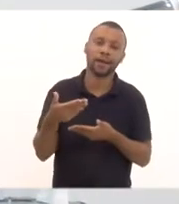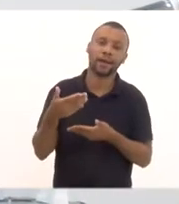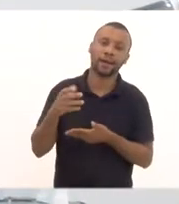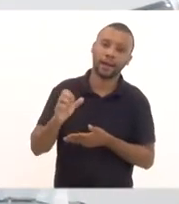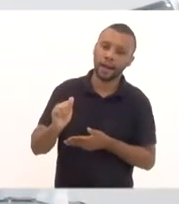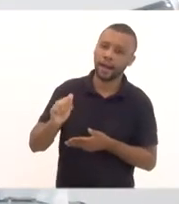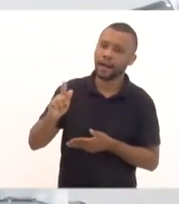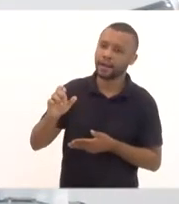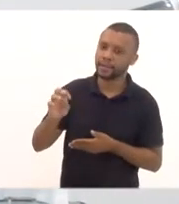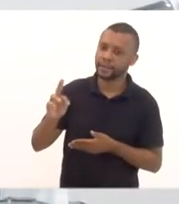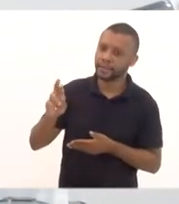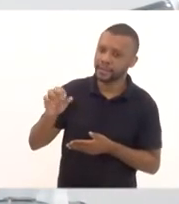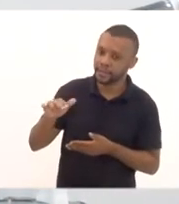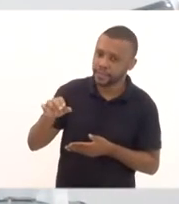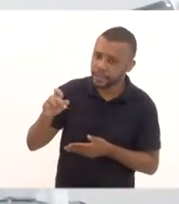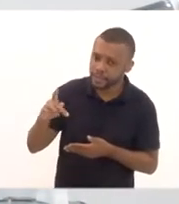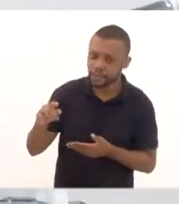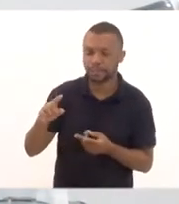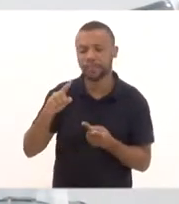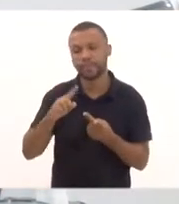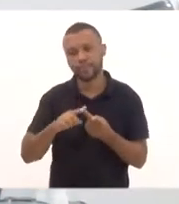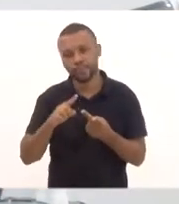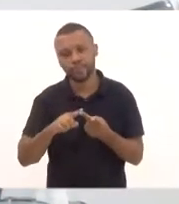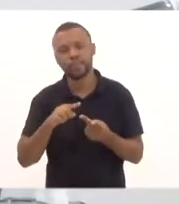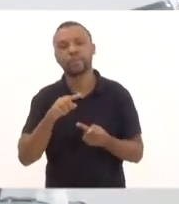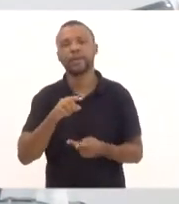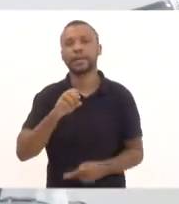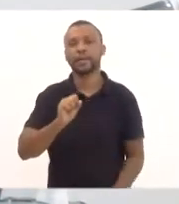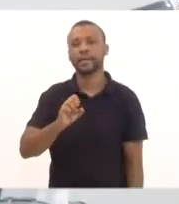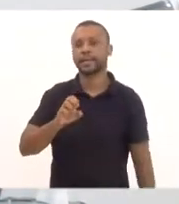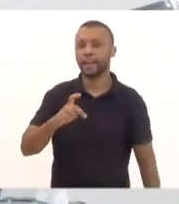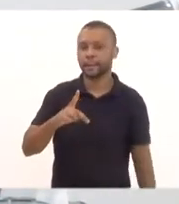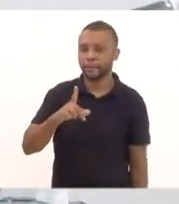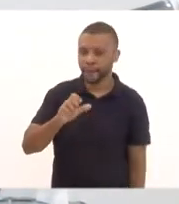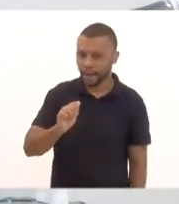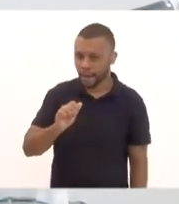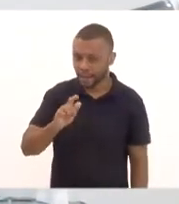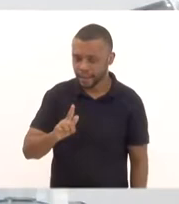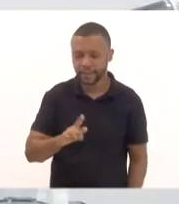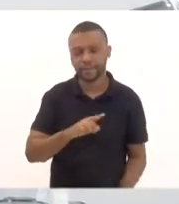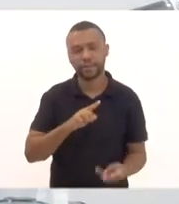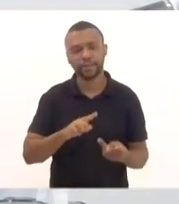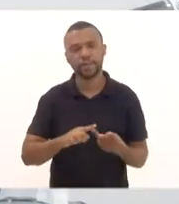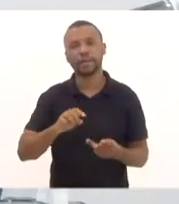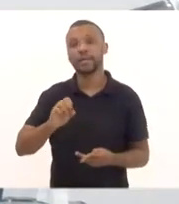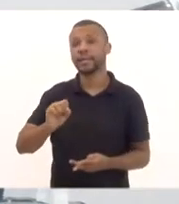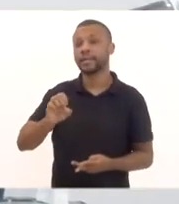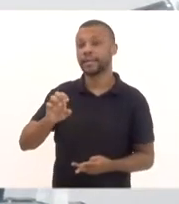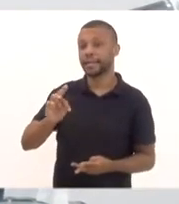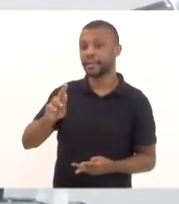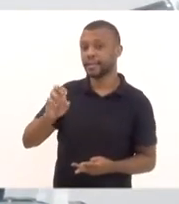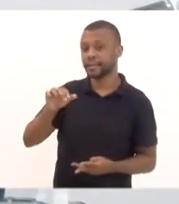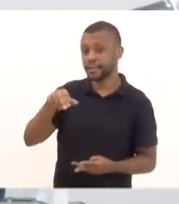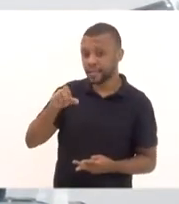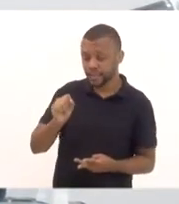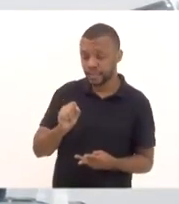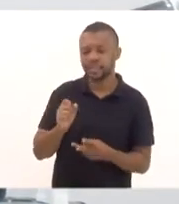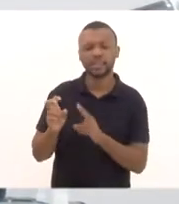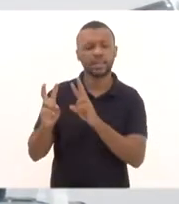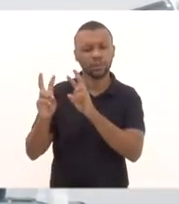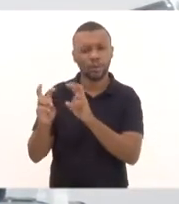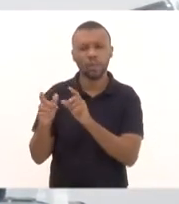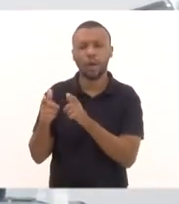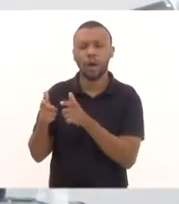Seplag ce cê traz a clássica the secretary transporte tem que ser chamada né e eu acho que na questão do roubo